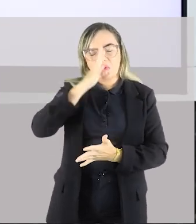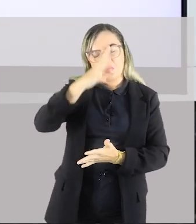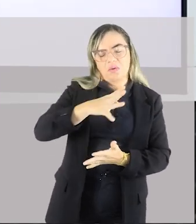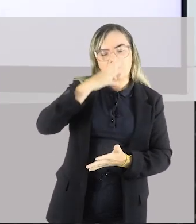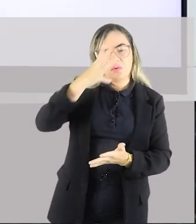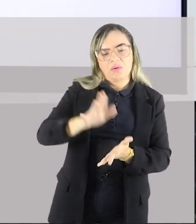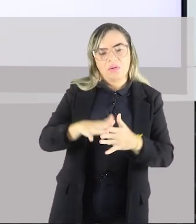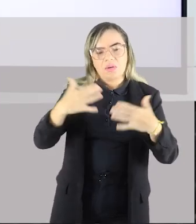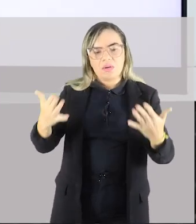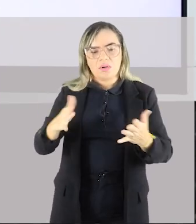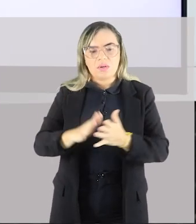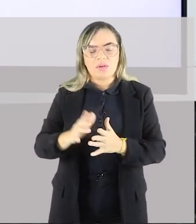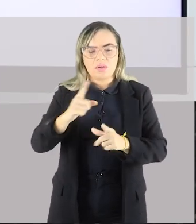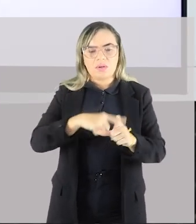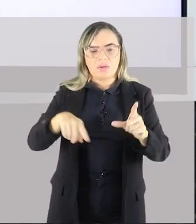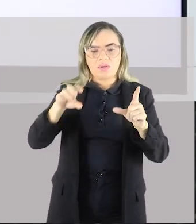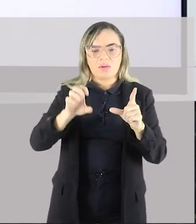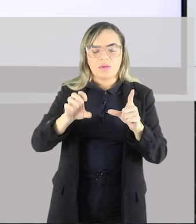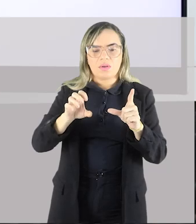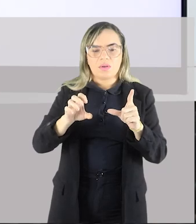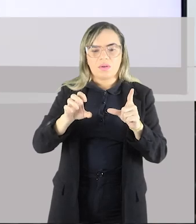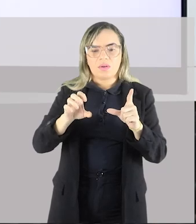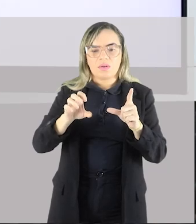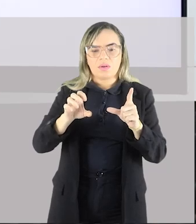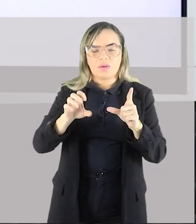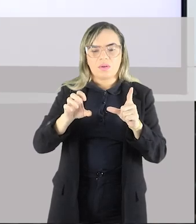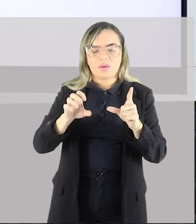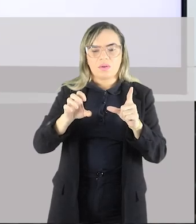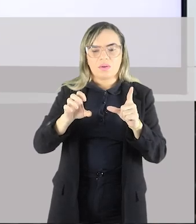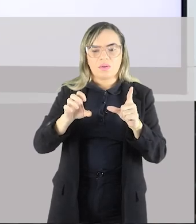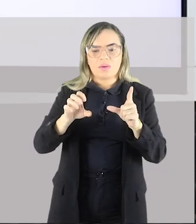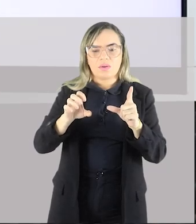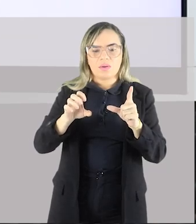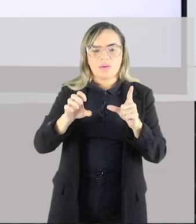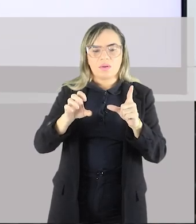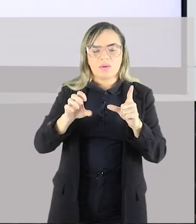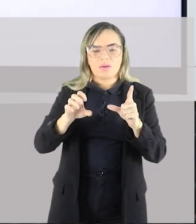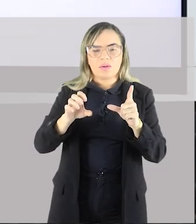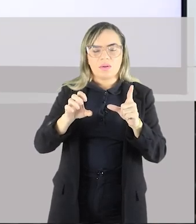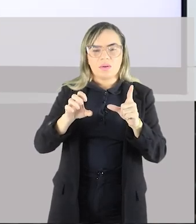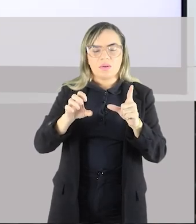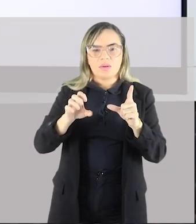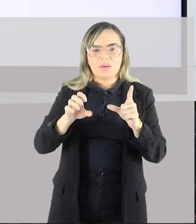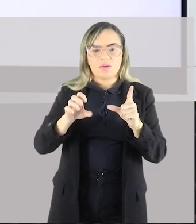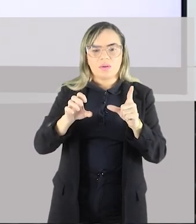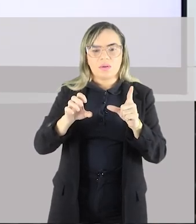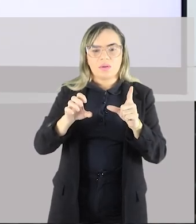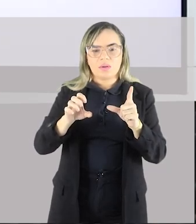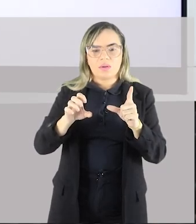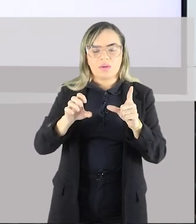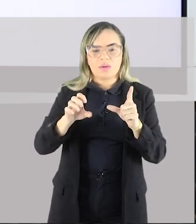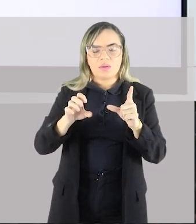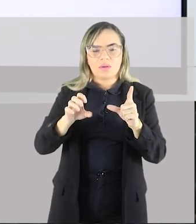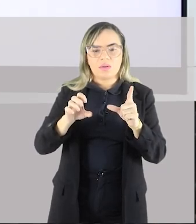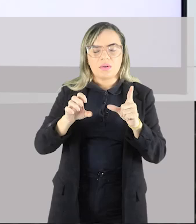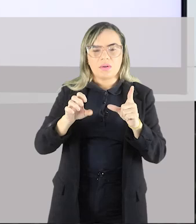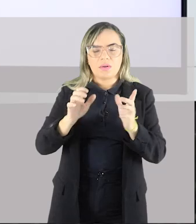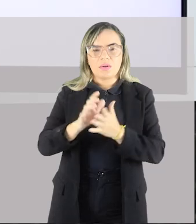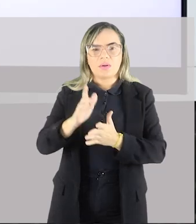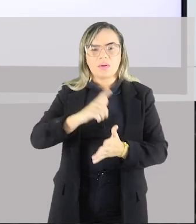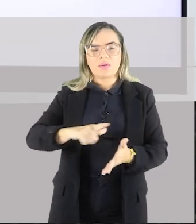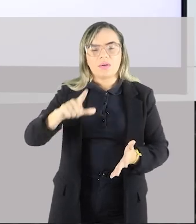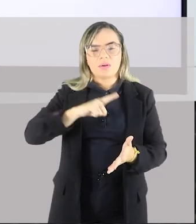essa alternativa. E na letra E fala, transferir o vinho para uma garrafa menor tampá-la e guardá-la na geladeira. A gente